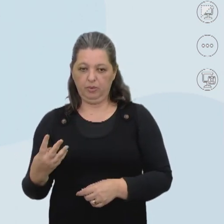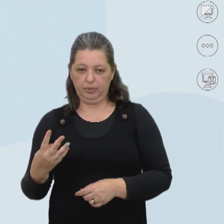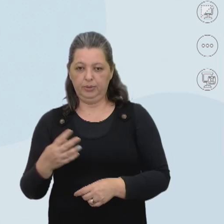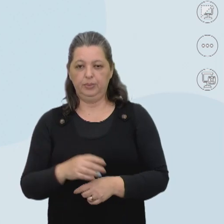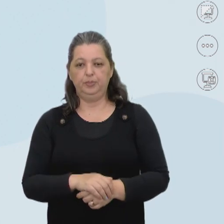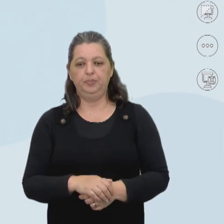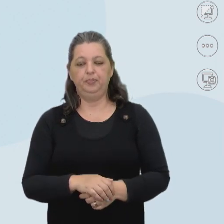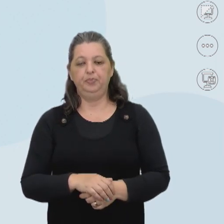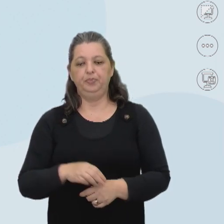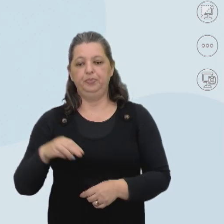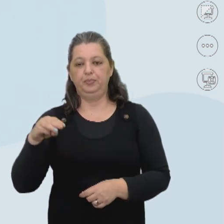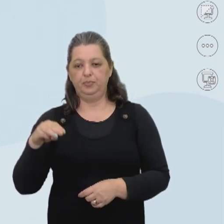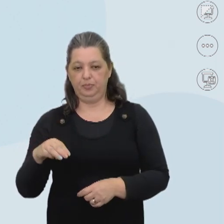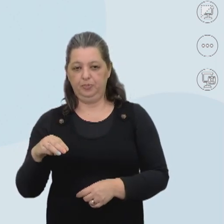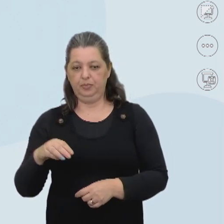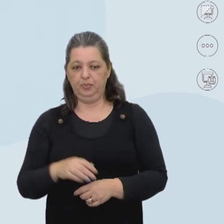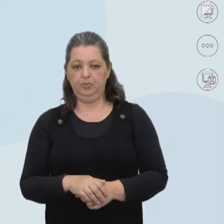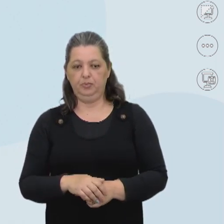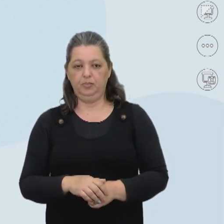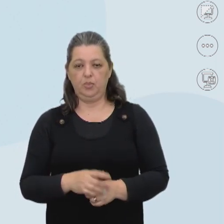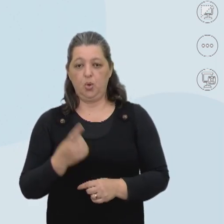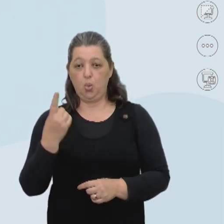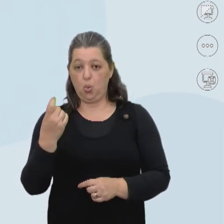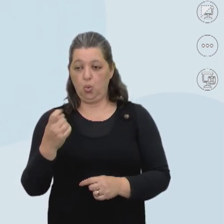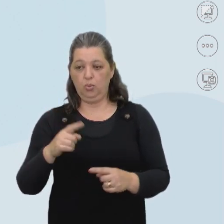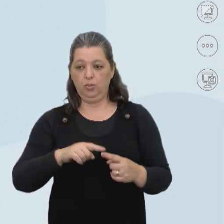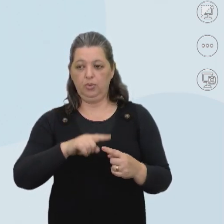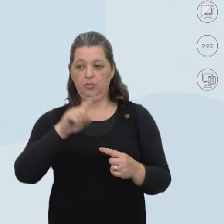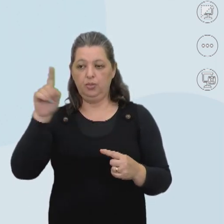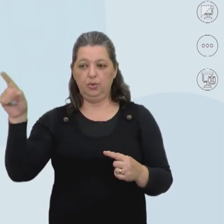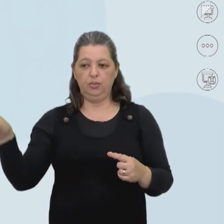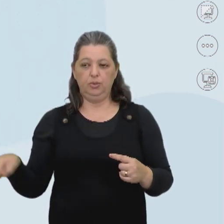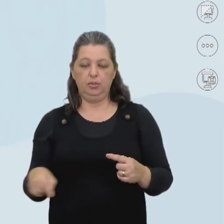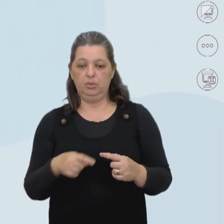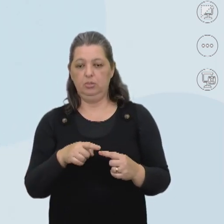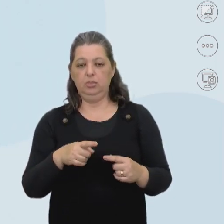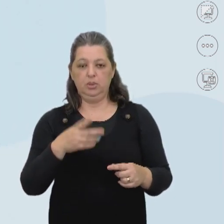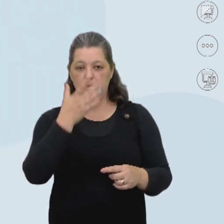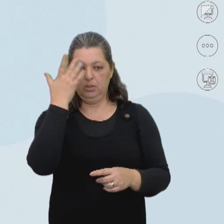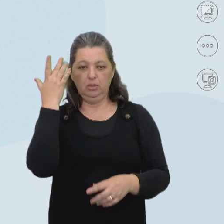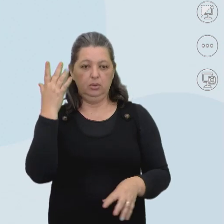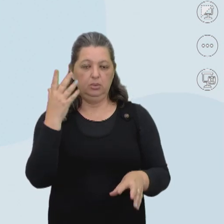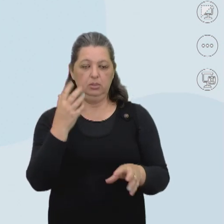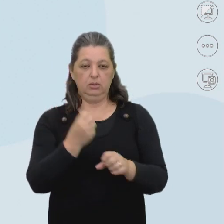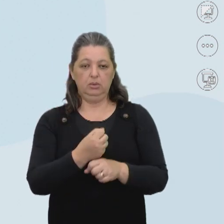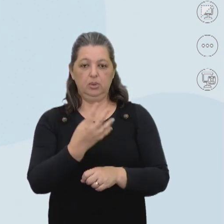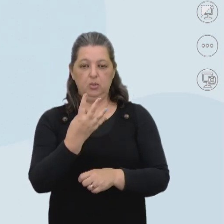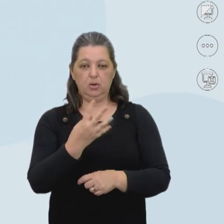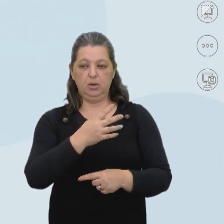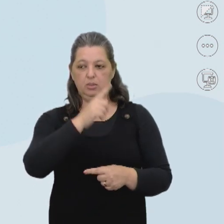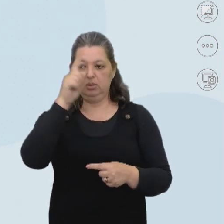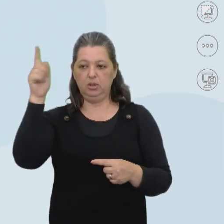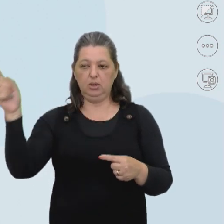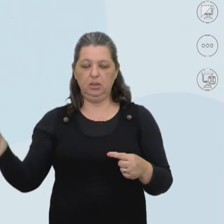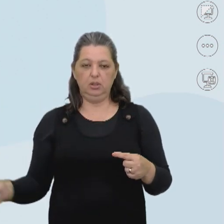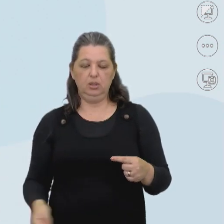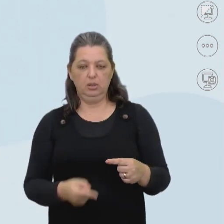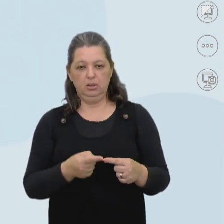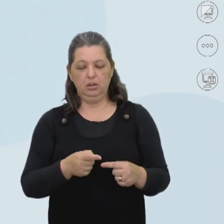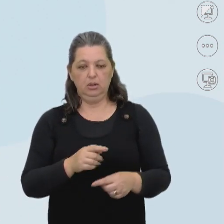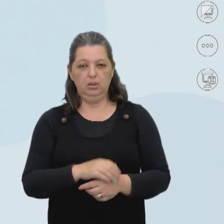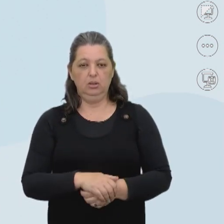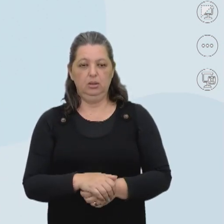368,4 metros, uma única volta. Só que a pessoa quer dar 4 voltas. Então, eu vou ter que multiplicar